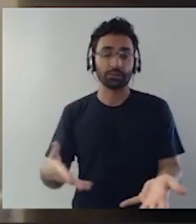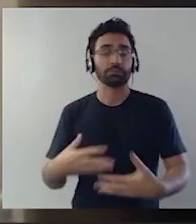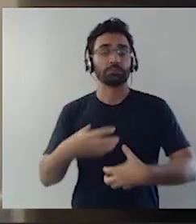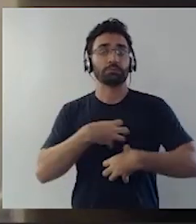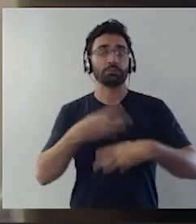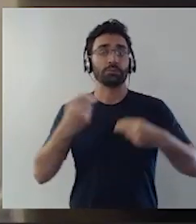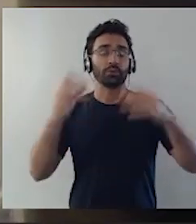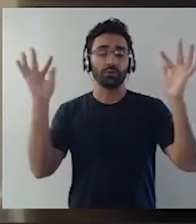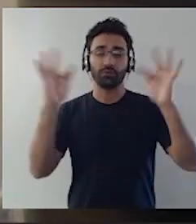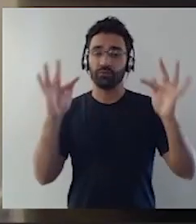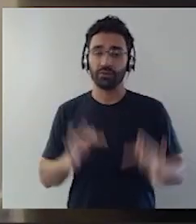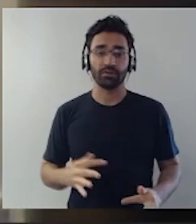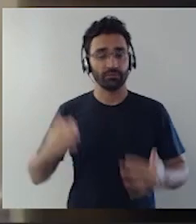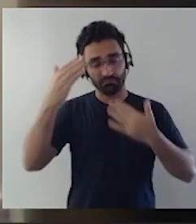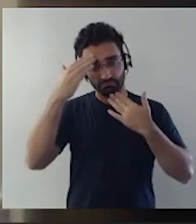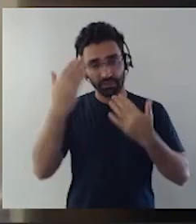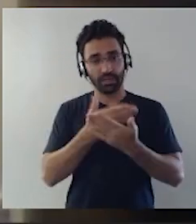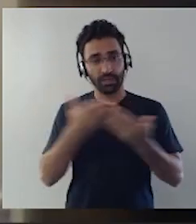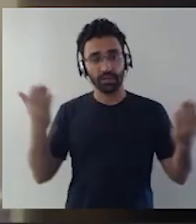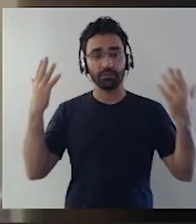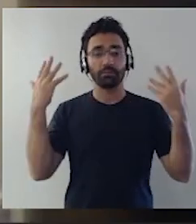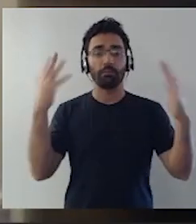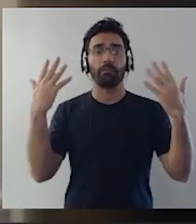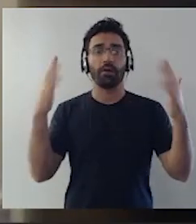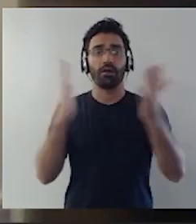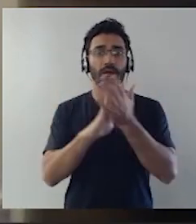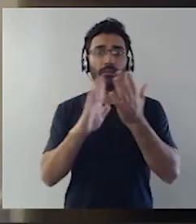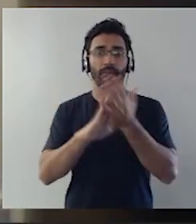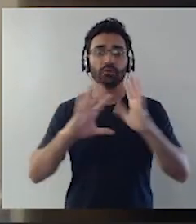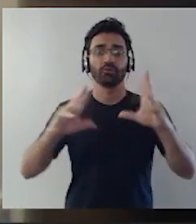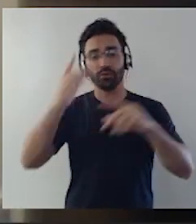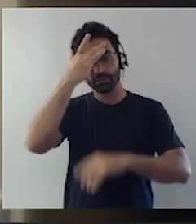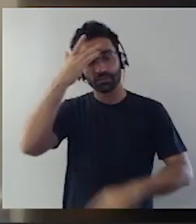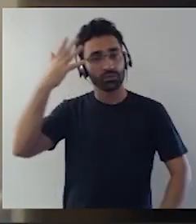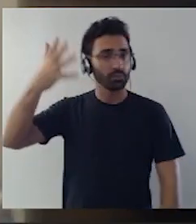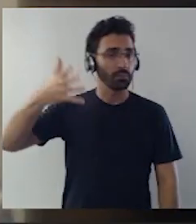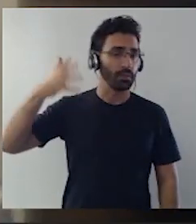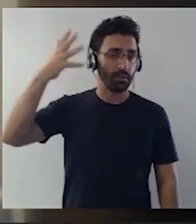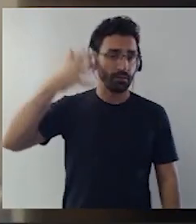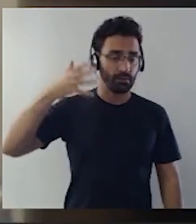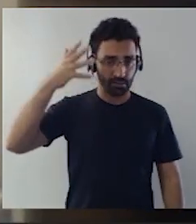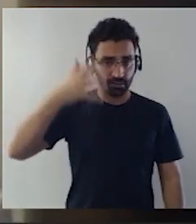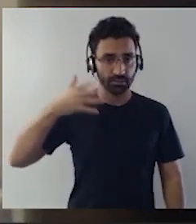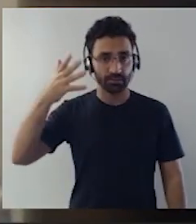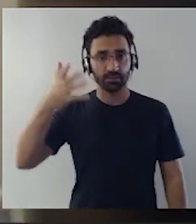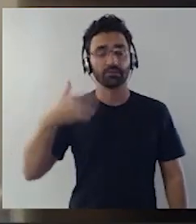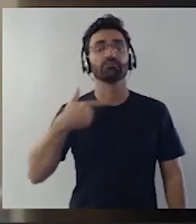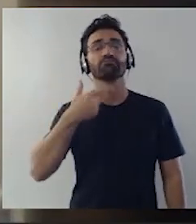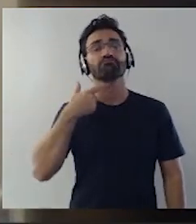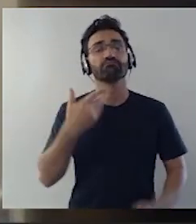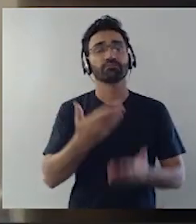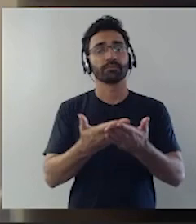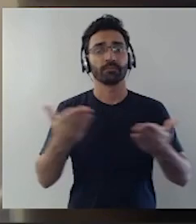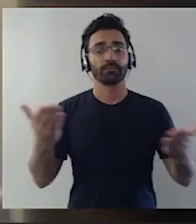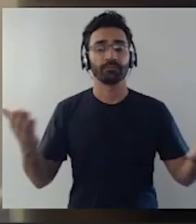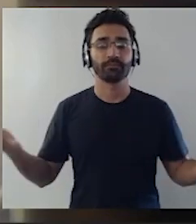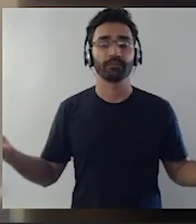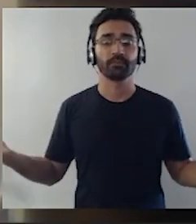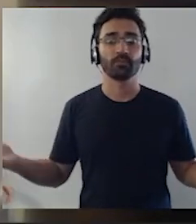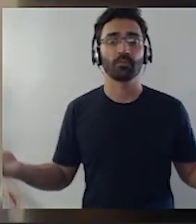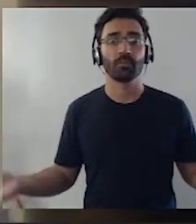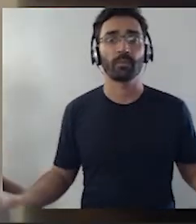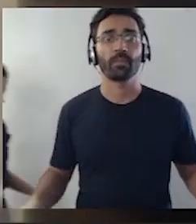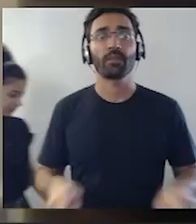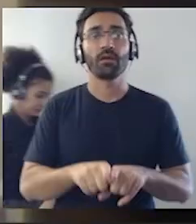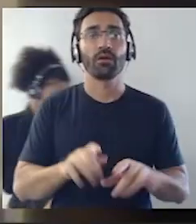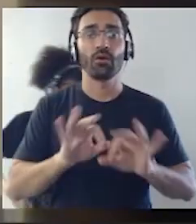feliz e agradecida. Parabenizo mais uma vez a todos os palestrantes desse painel, desejando a todos que estão nos ouvindo